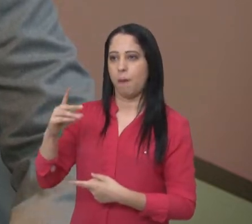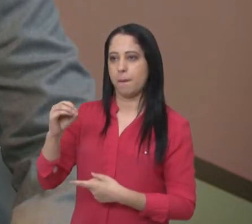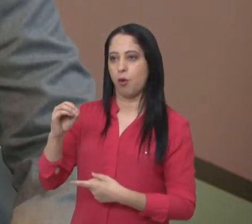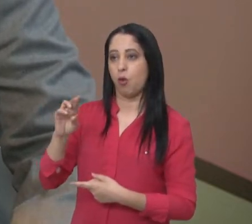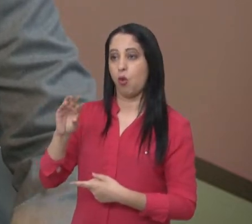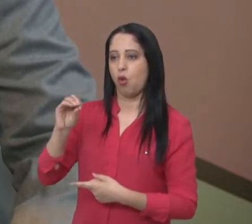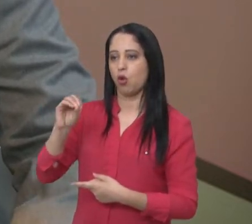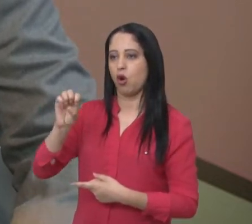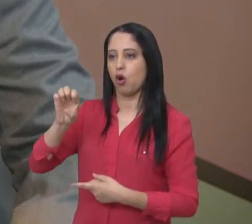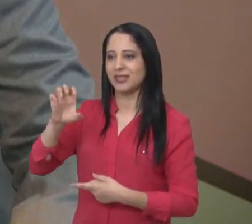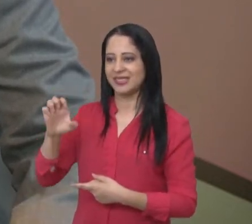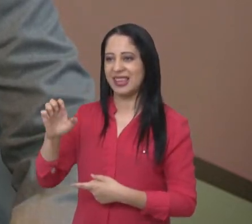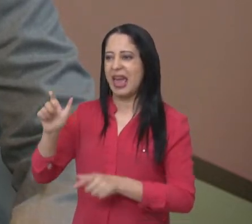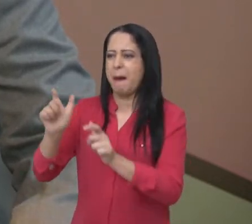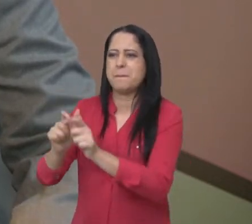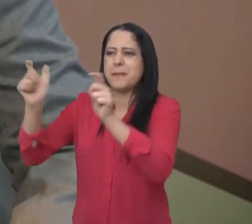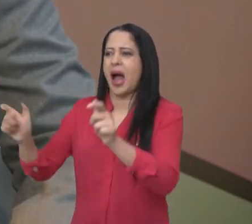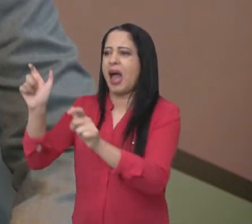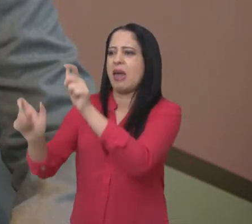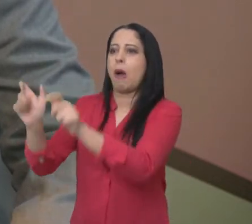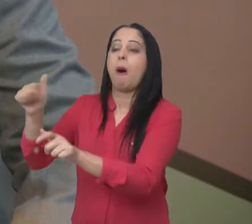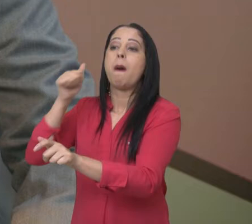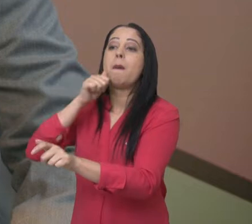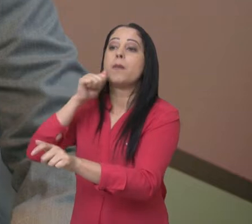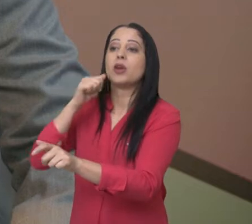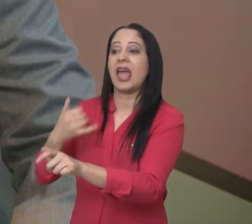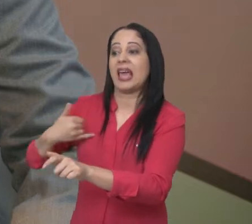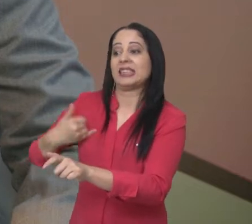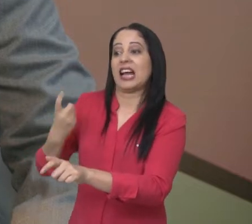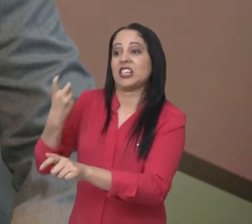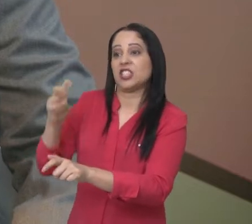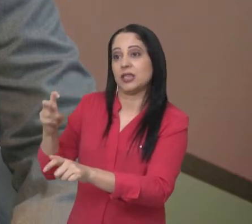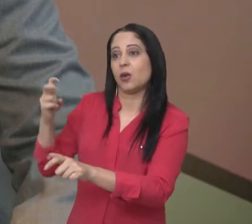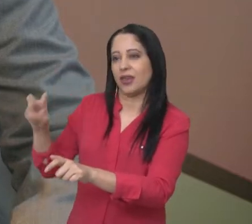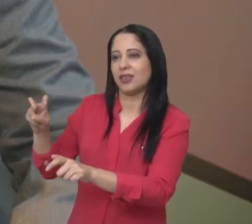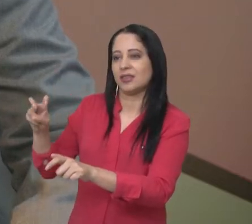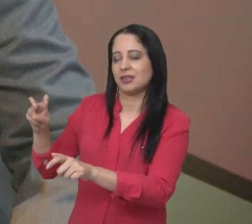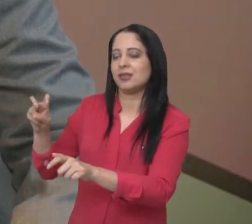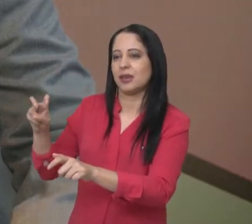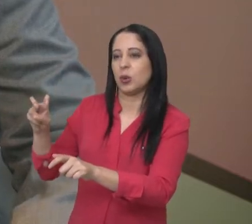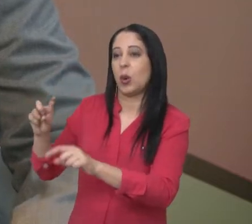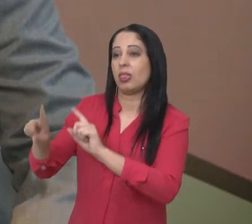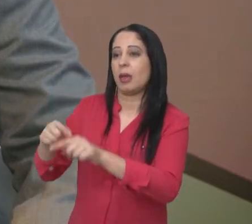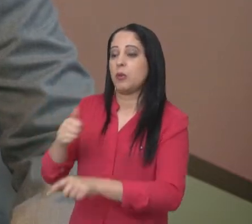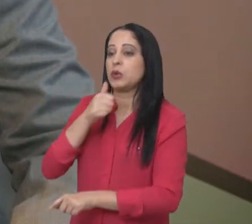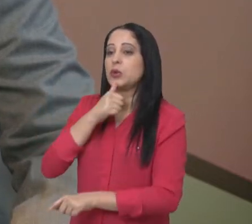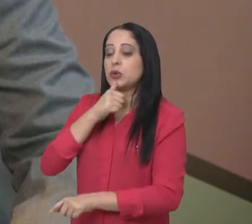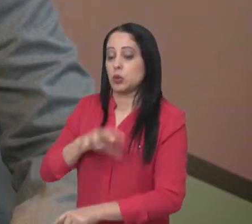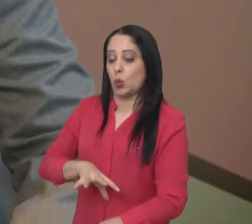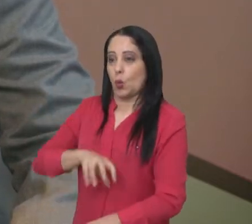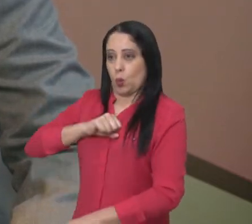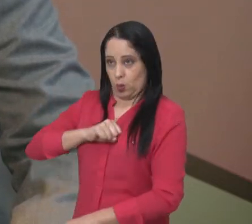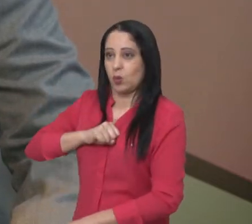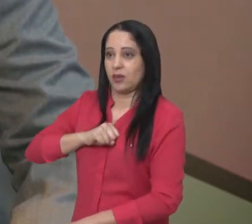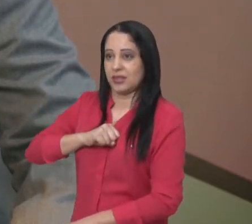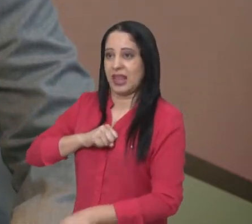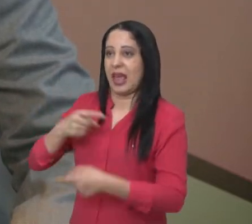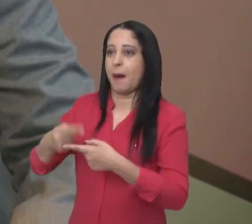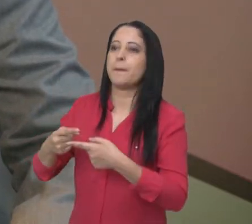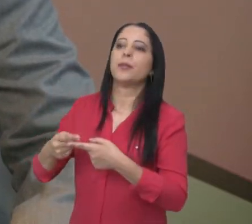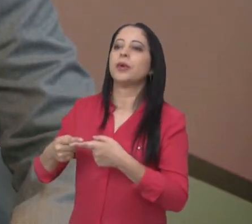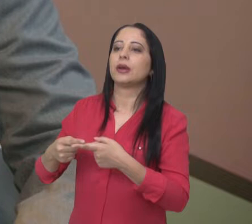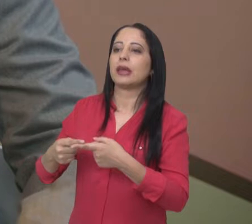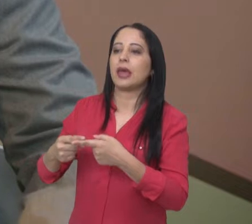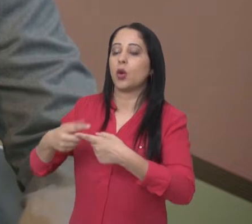mulheres acima dos 55 anos, né, na pós-menopausa. É uma doença em que existe uma queda na densidade mineral óssea